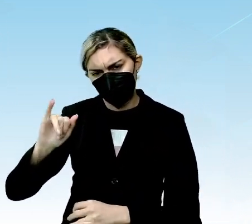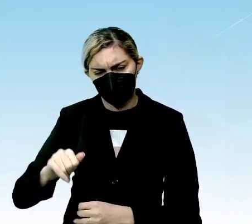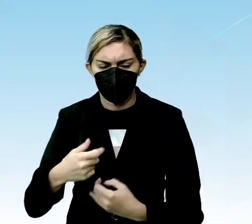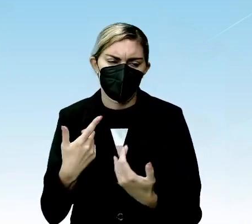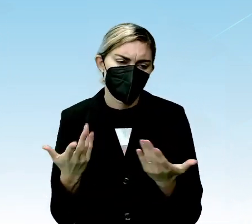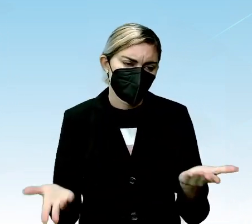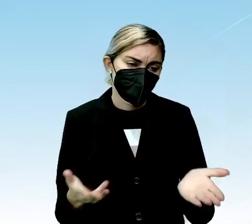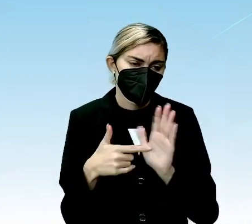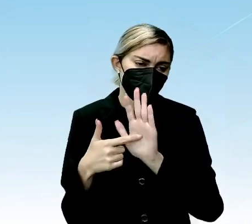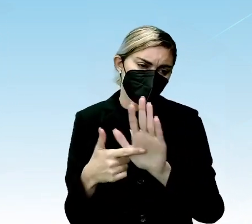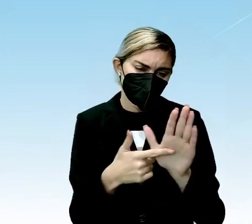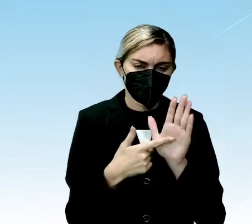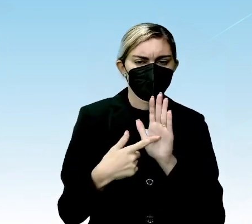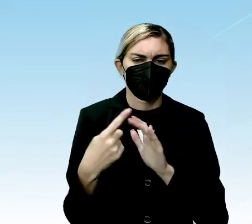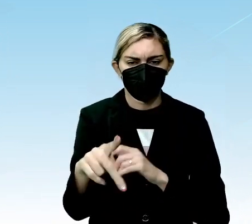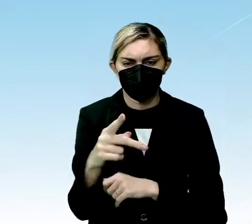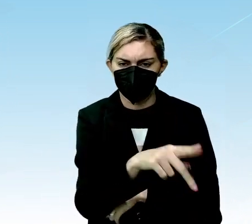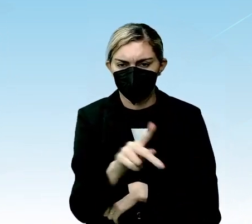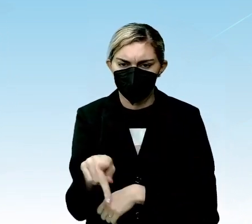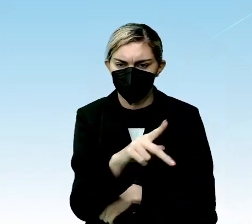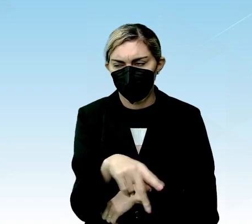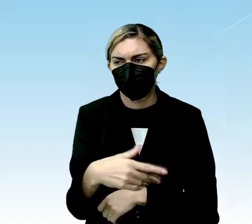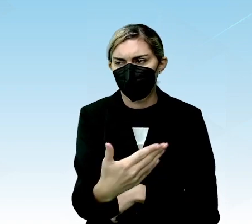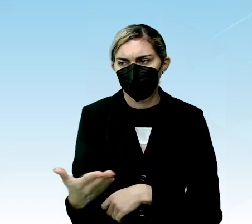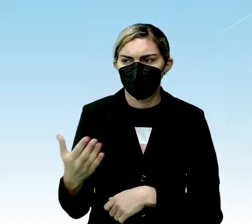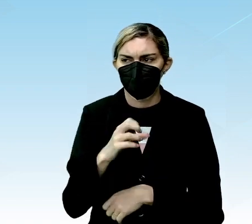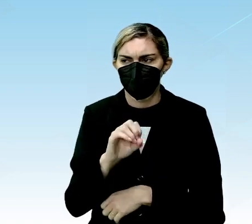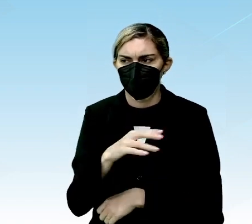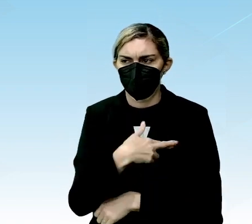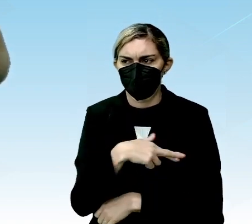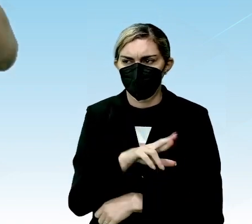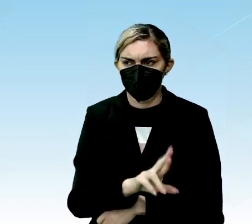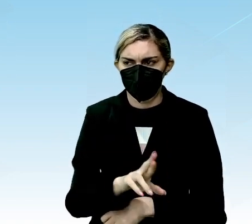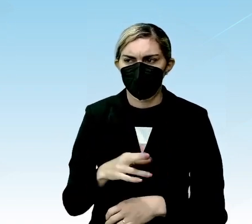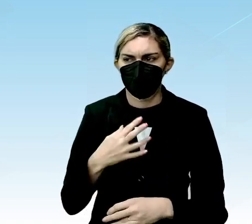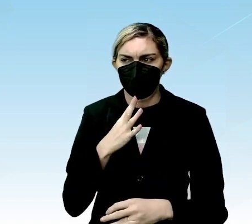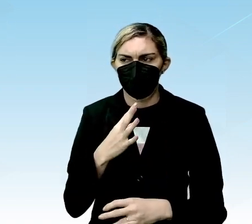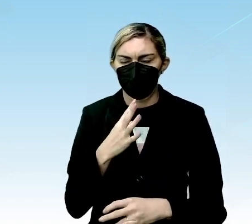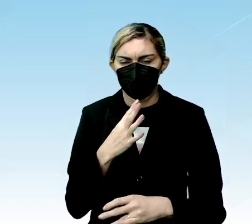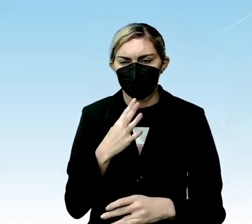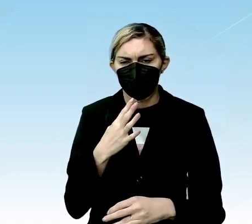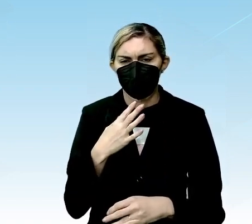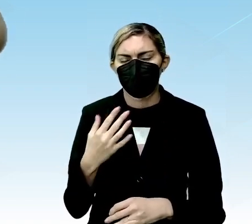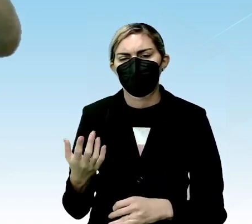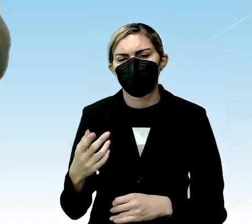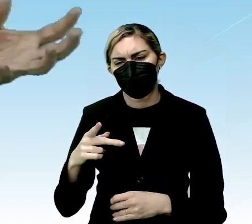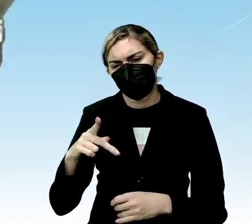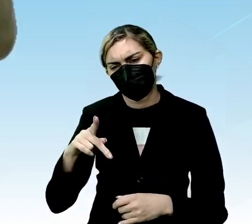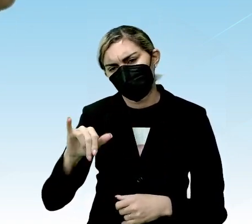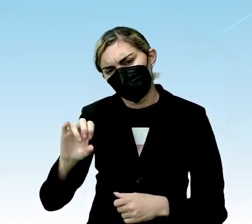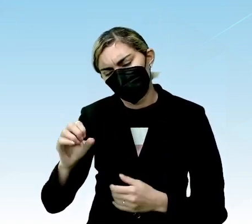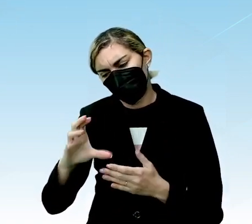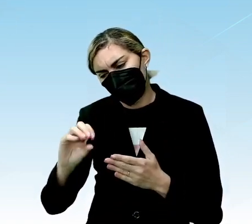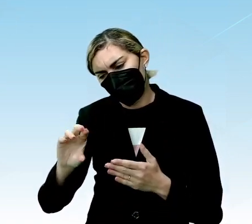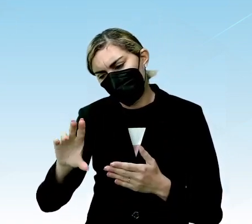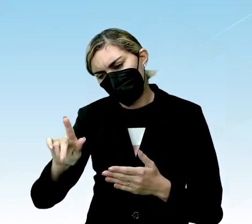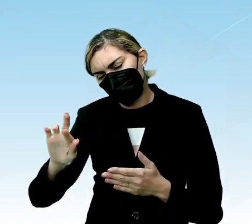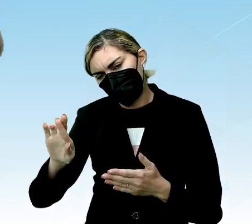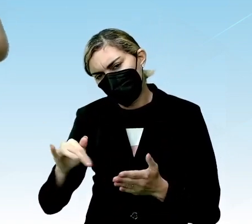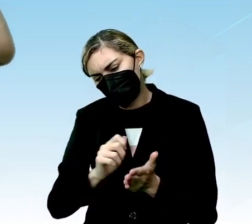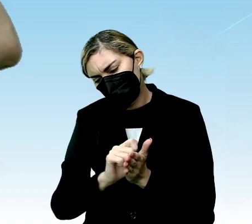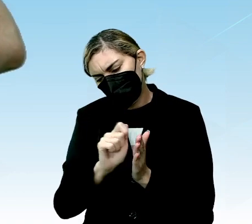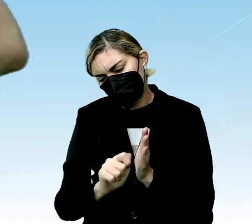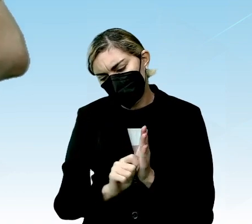e apresentar ao seu professor de ensino religioso. Então, conhecer a psicografia, conhecer um pouco mais